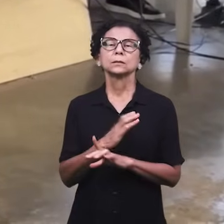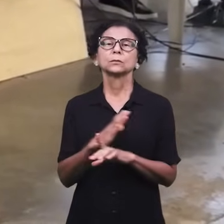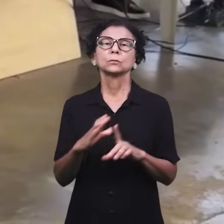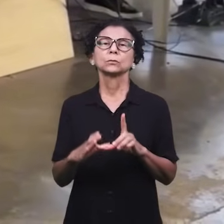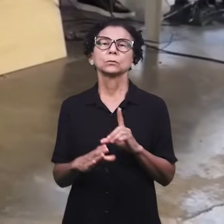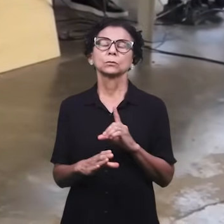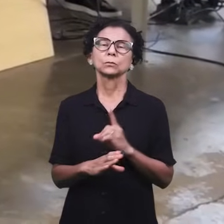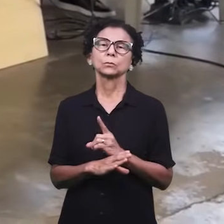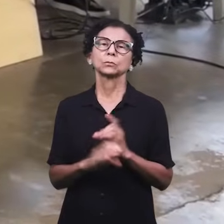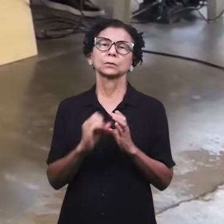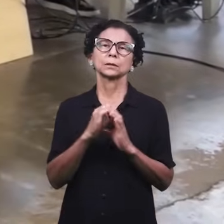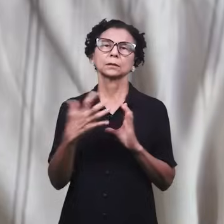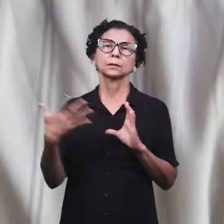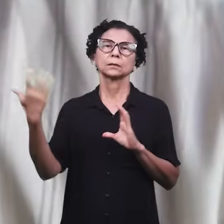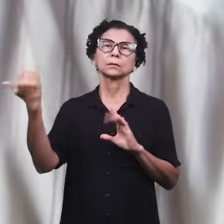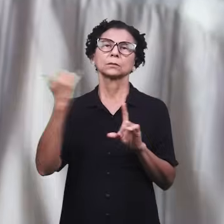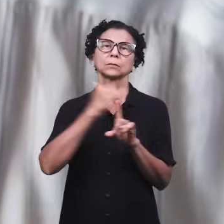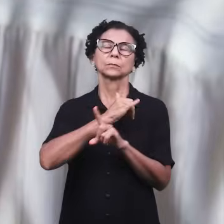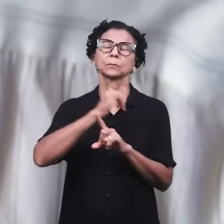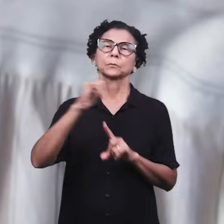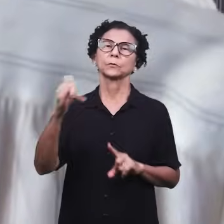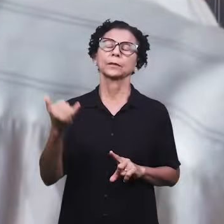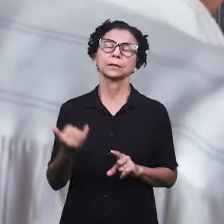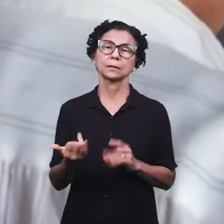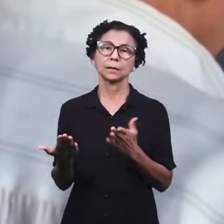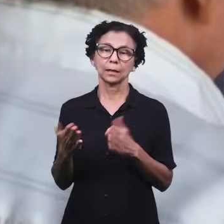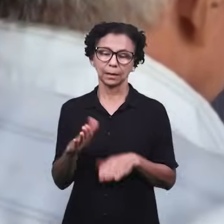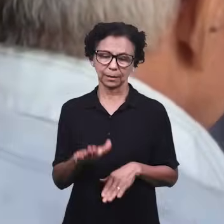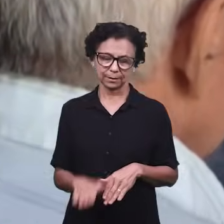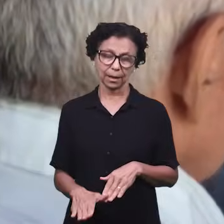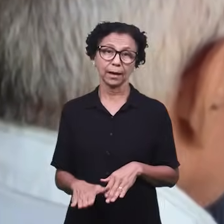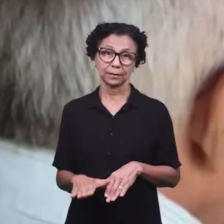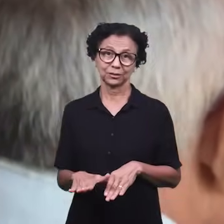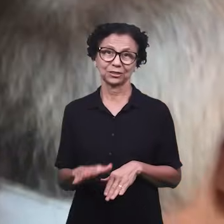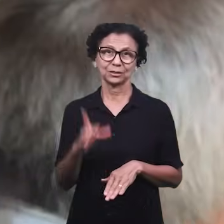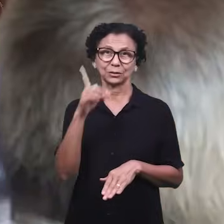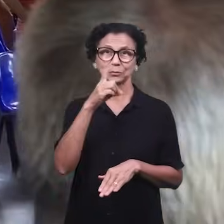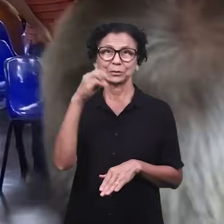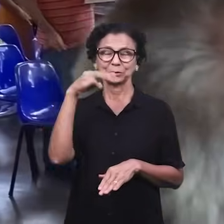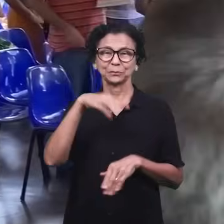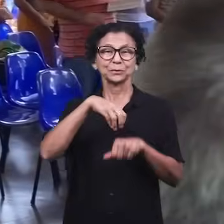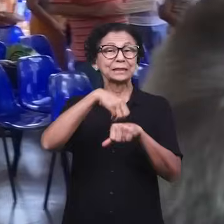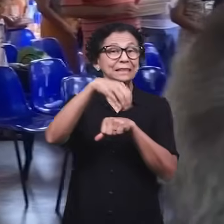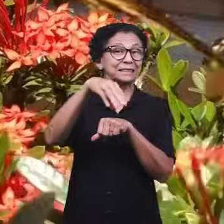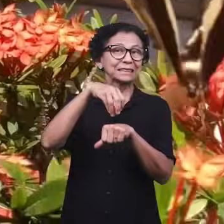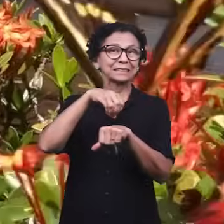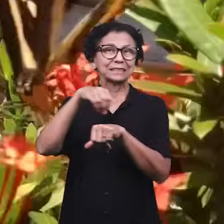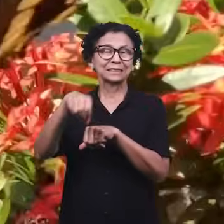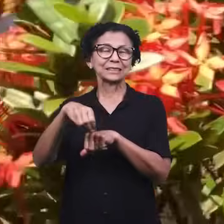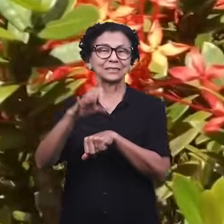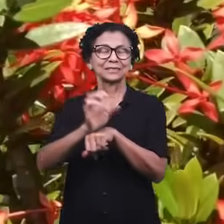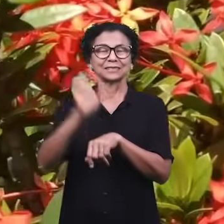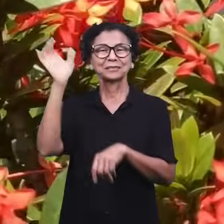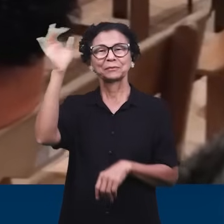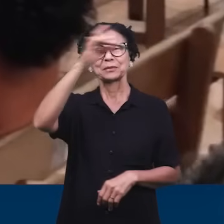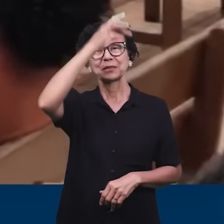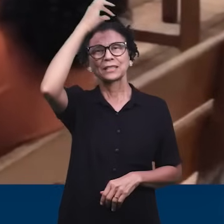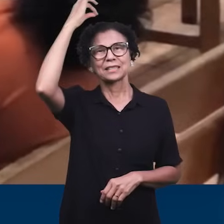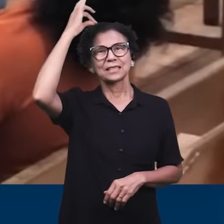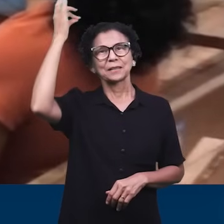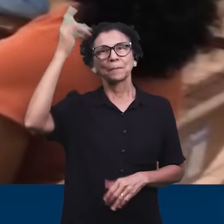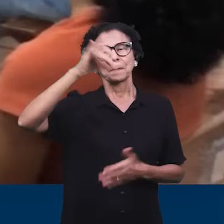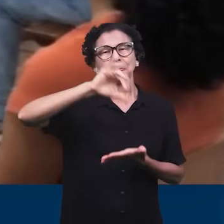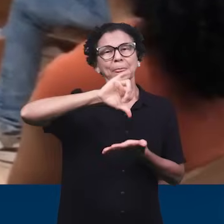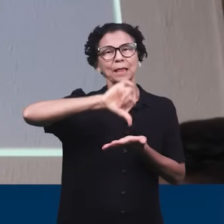No período da tarde, todos acompanharam a transmissão feita a partir do Manaim de Domingos Martins, no Espírito Santo. E